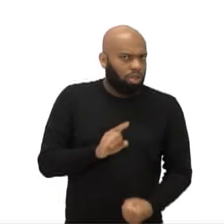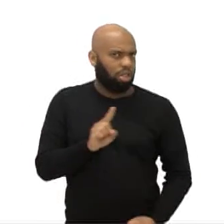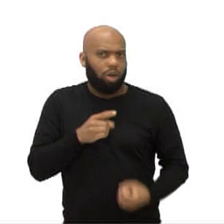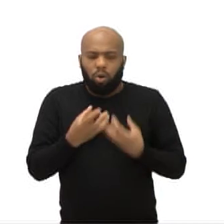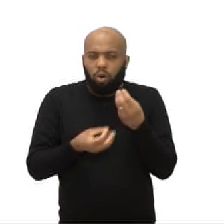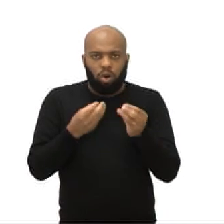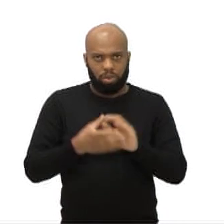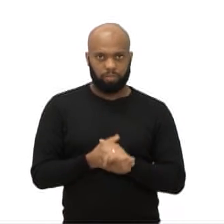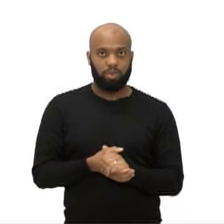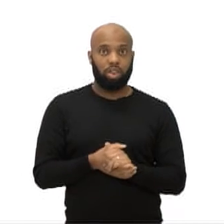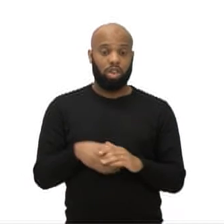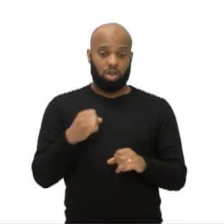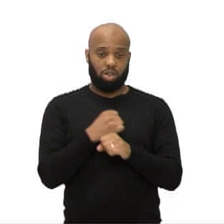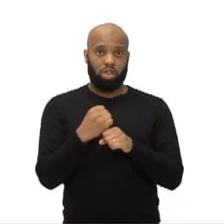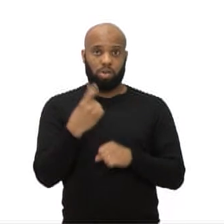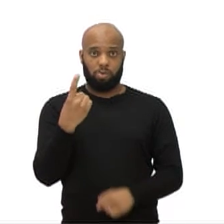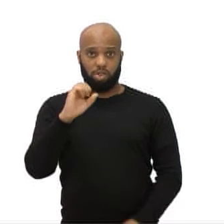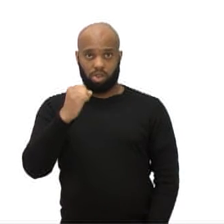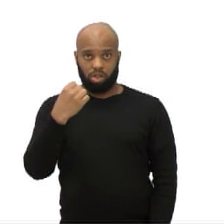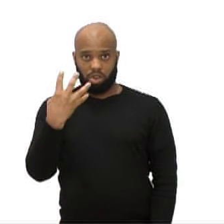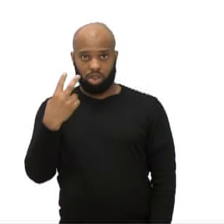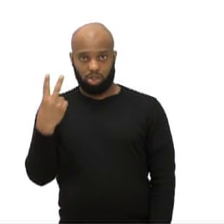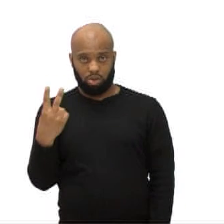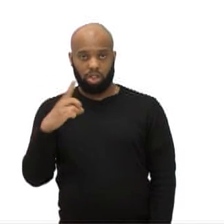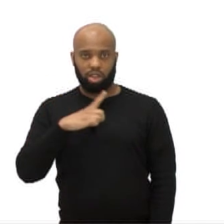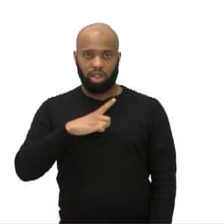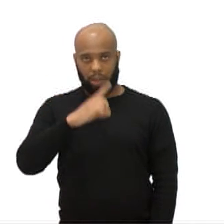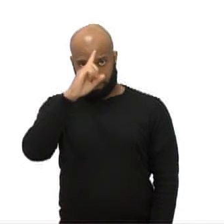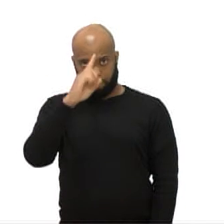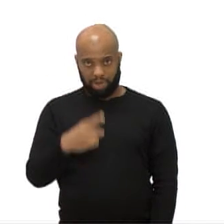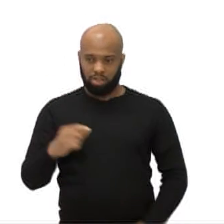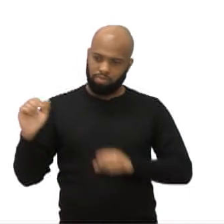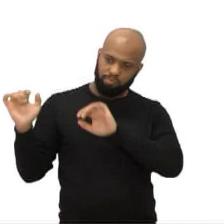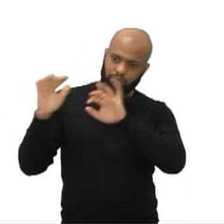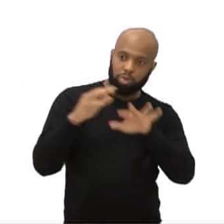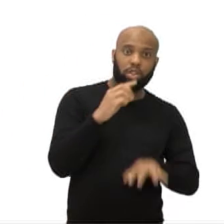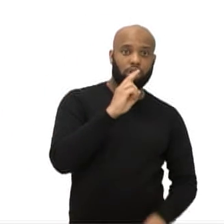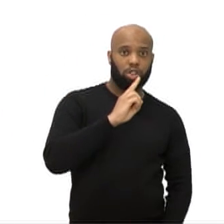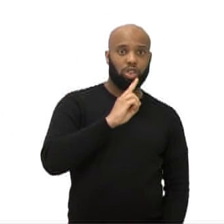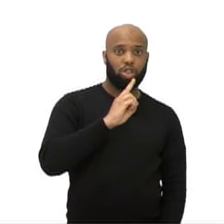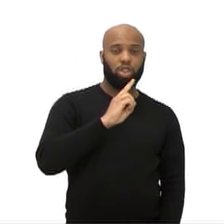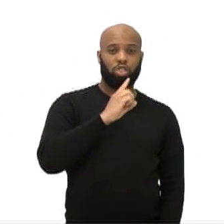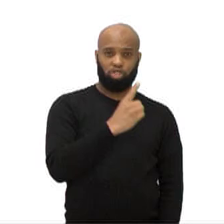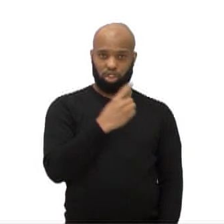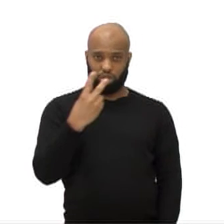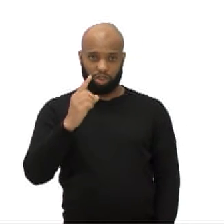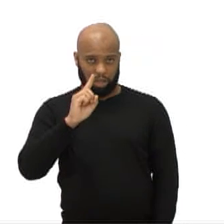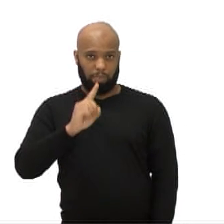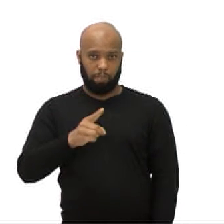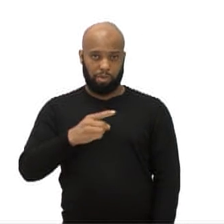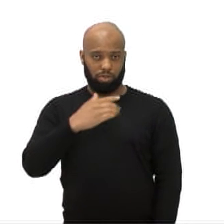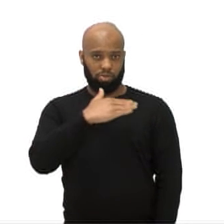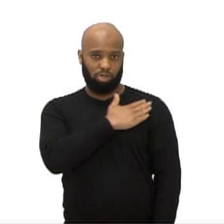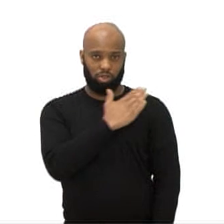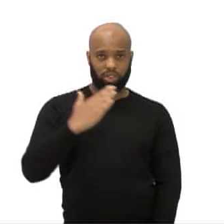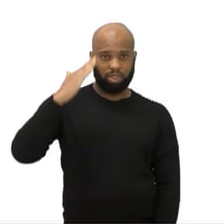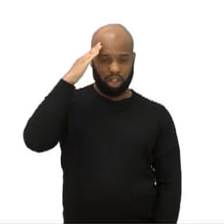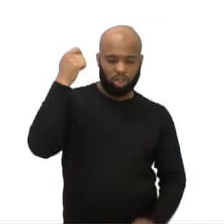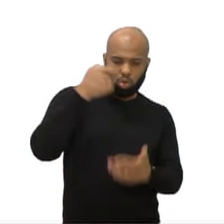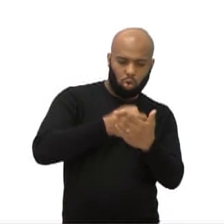lá? No ano de 1842, foram enviados 12 mil soldados imperiais para lutarem contra os